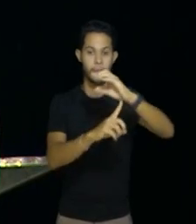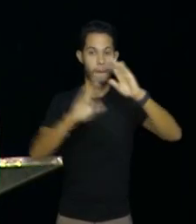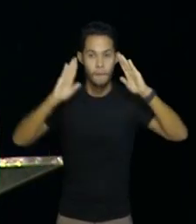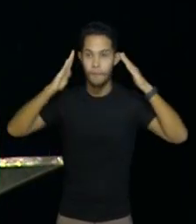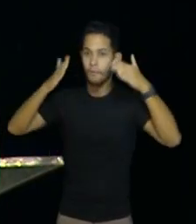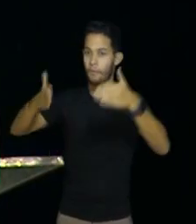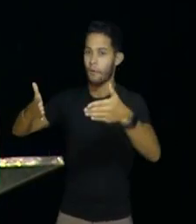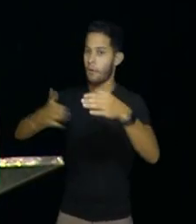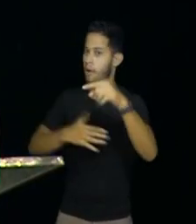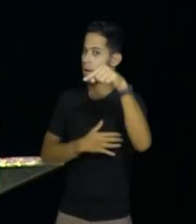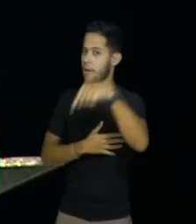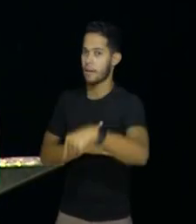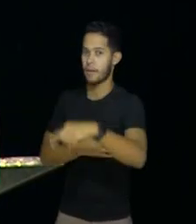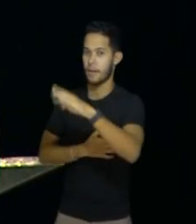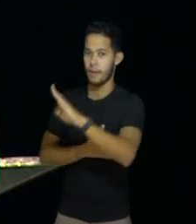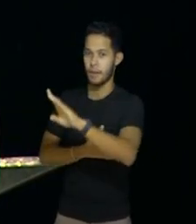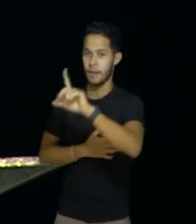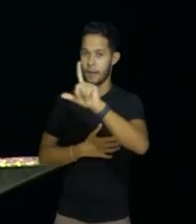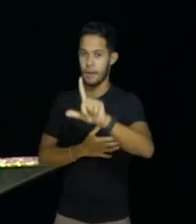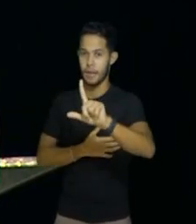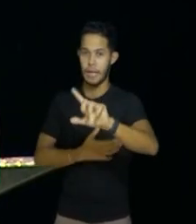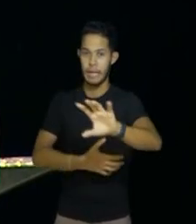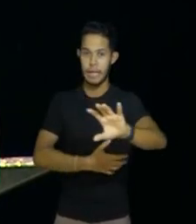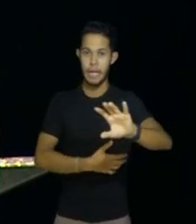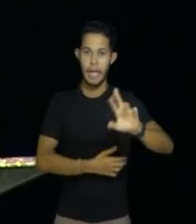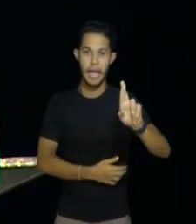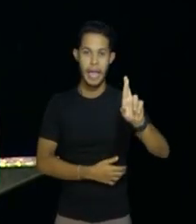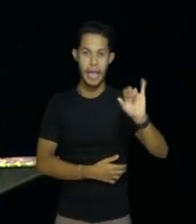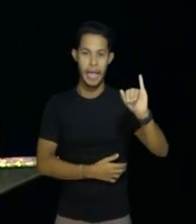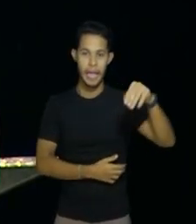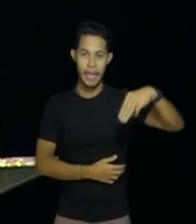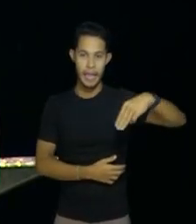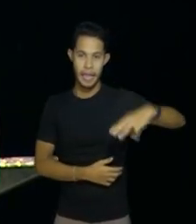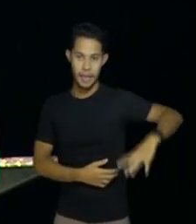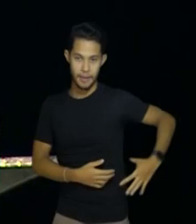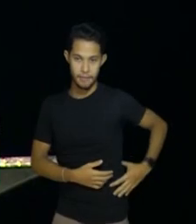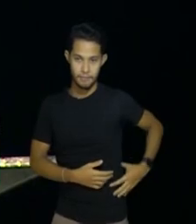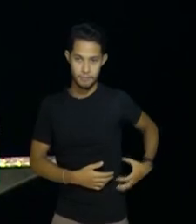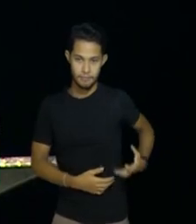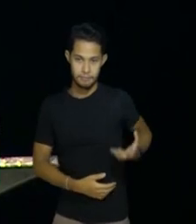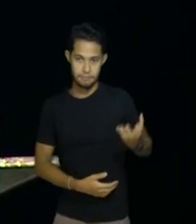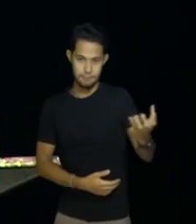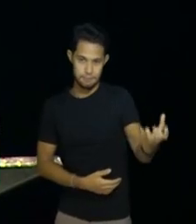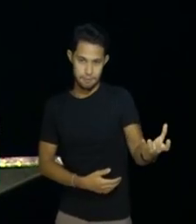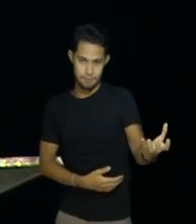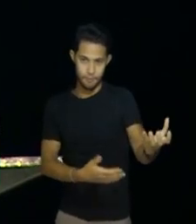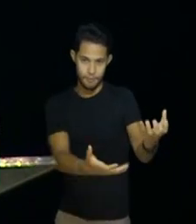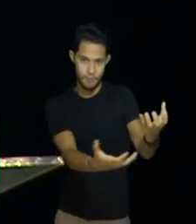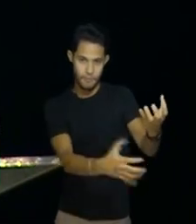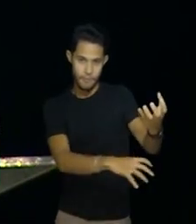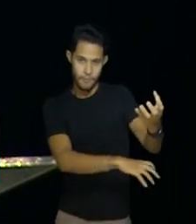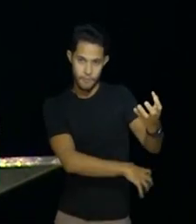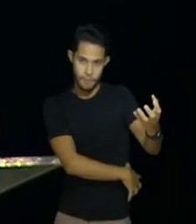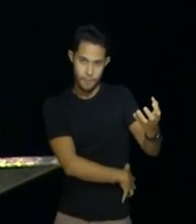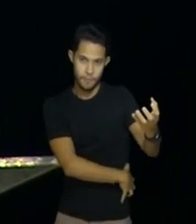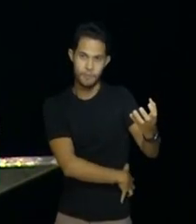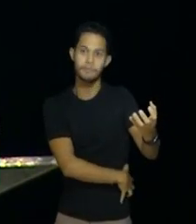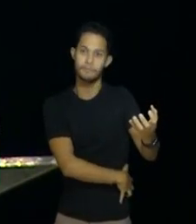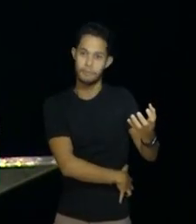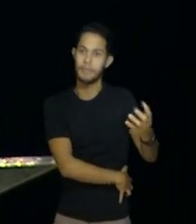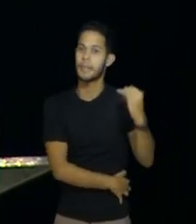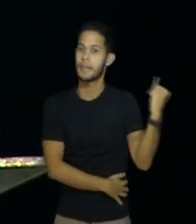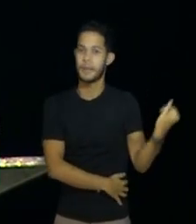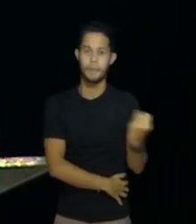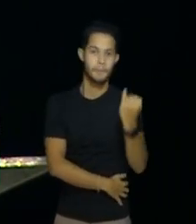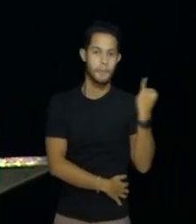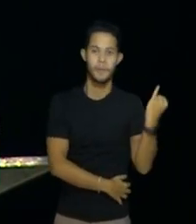Blumenau, os transplantes de rim têm sido uma fonte de esperança e renovação para milhares